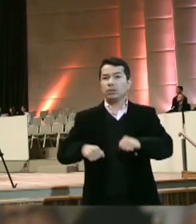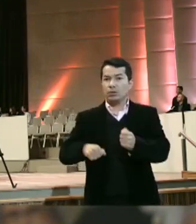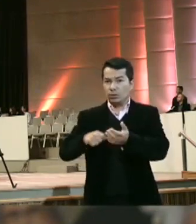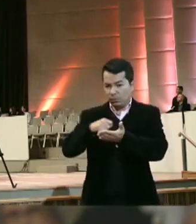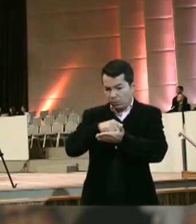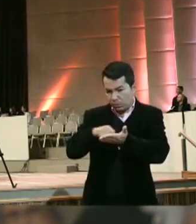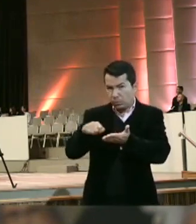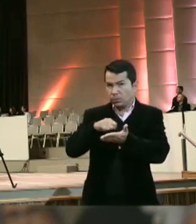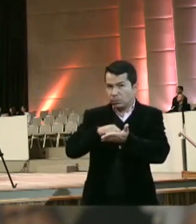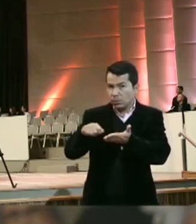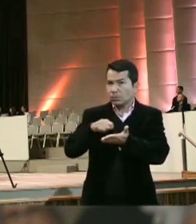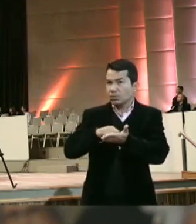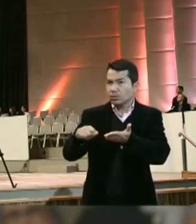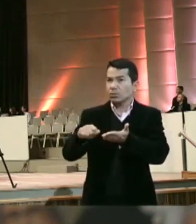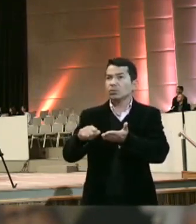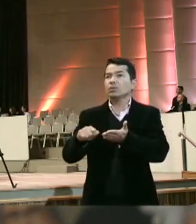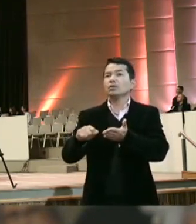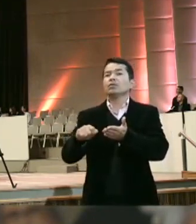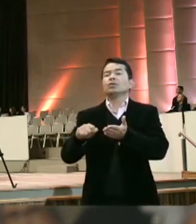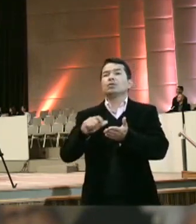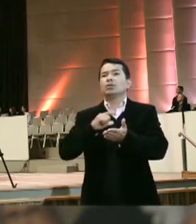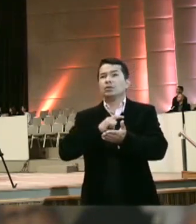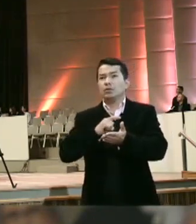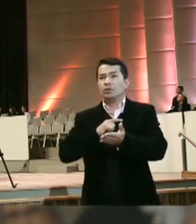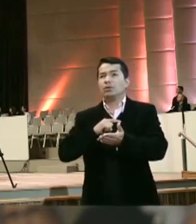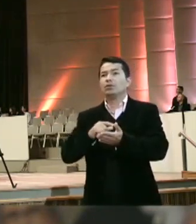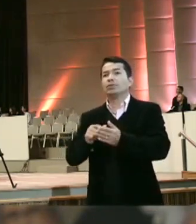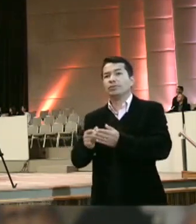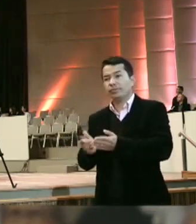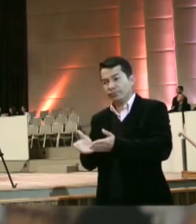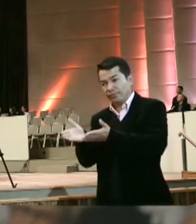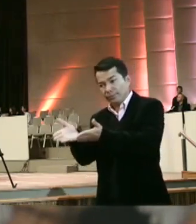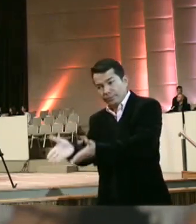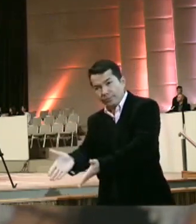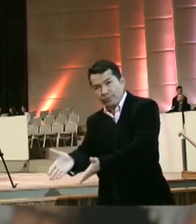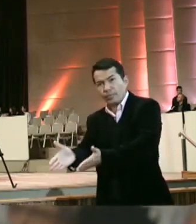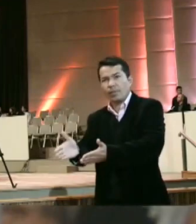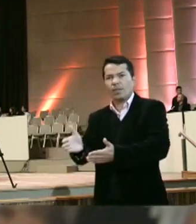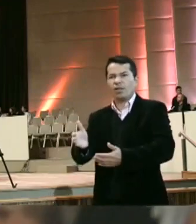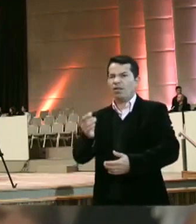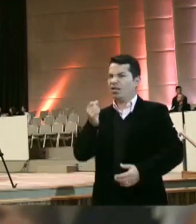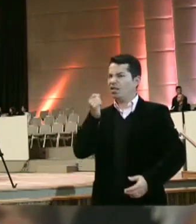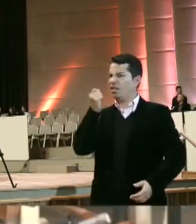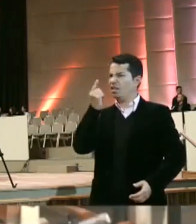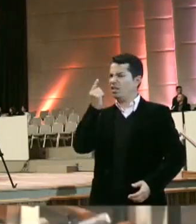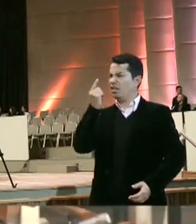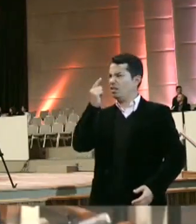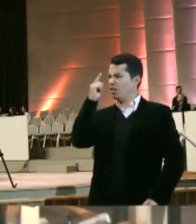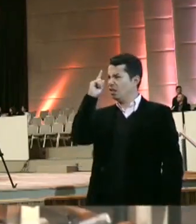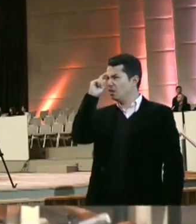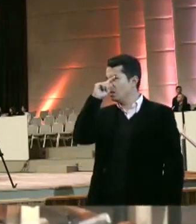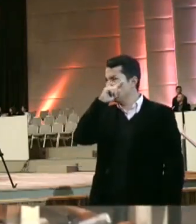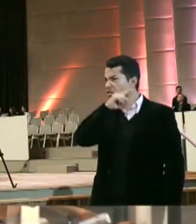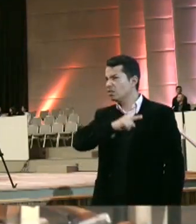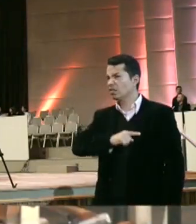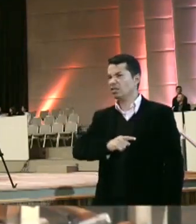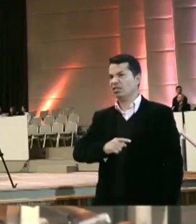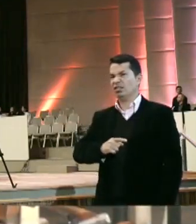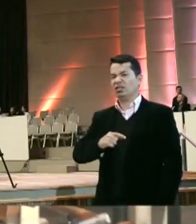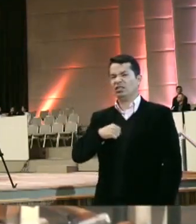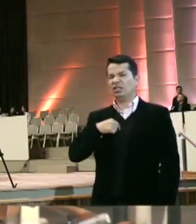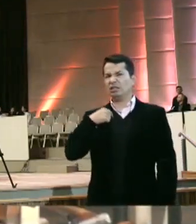né, do órgão amputado. Então foi feito o enterro da perna do meu avô. É um negócio muito esquisito, né? E quando